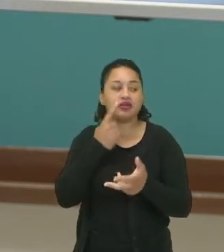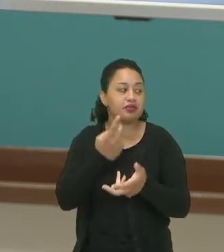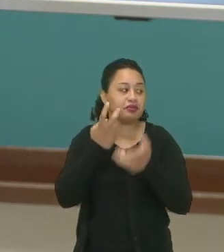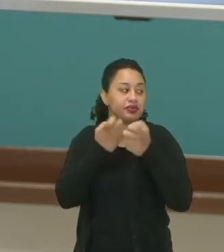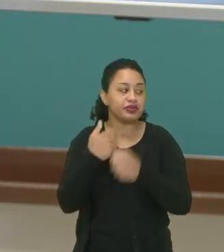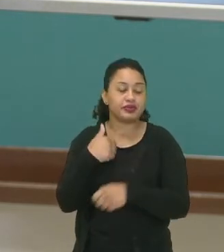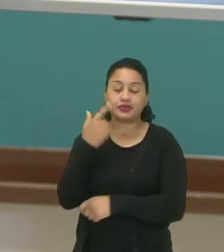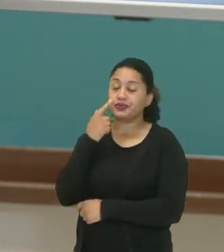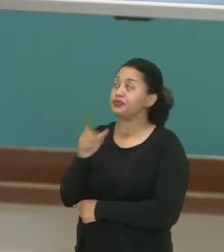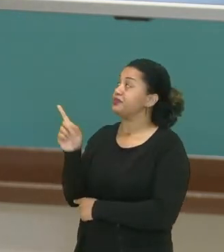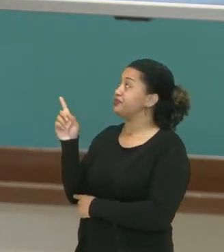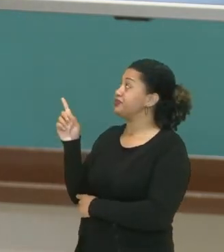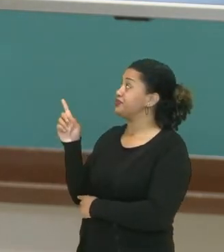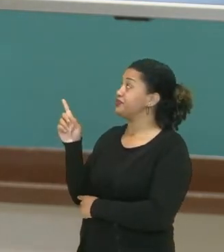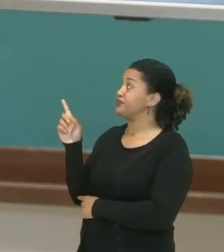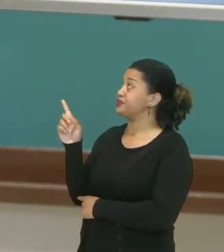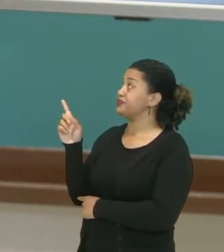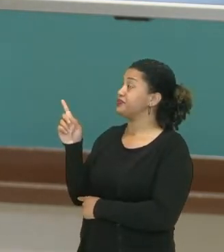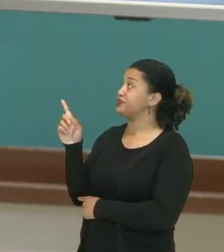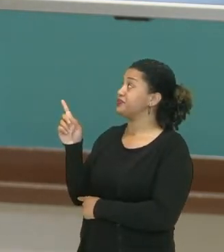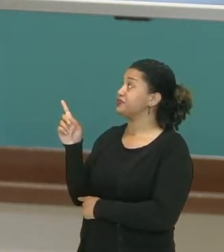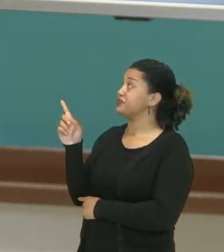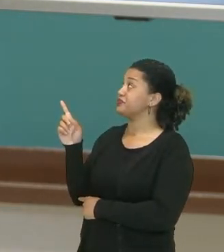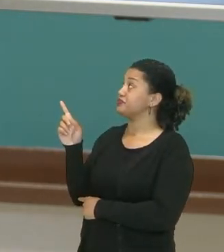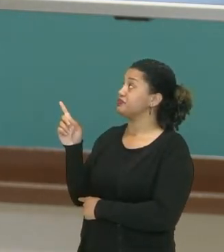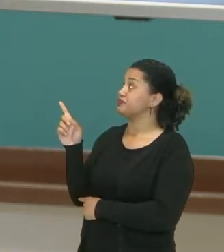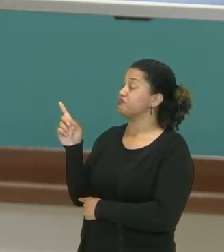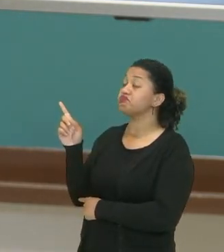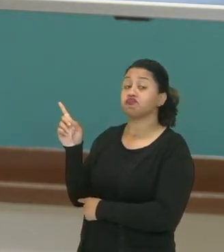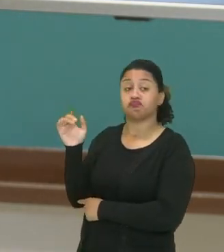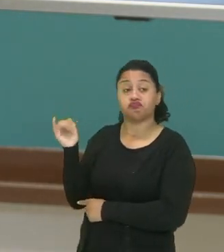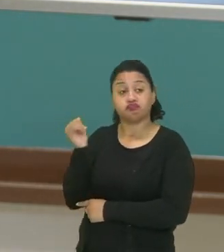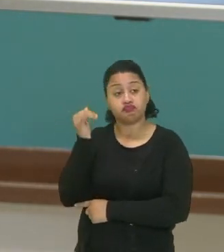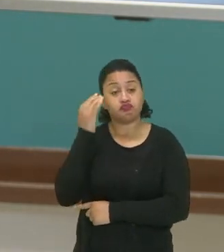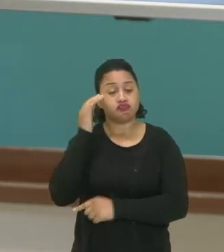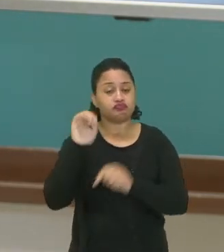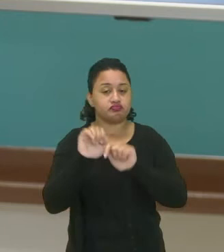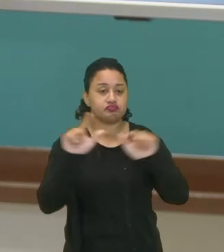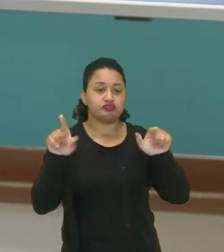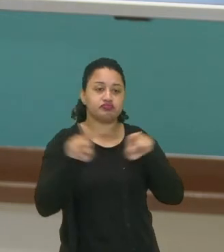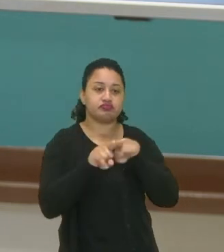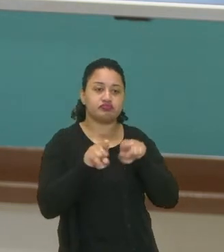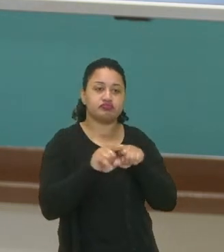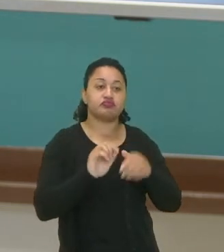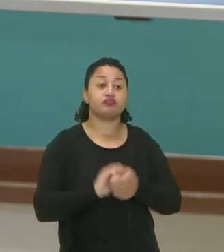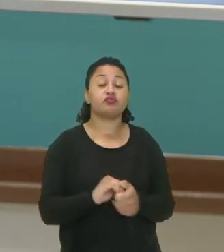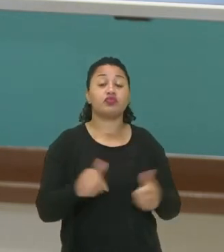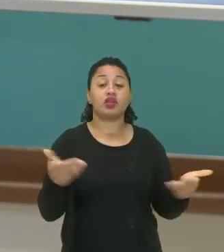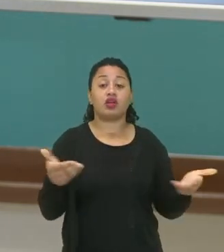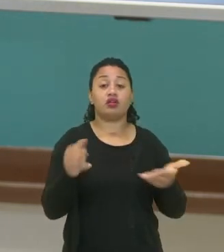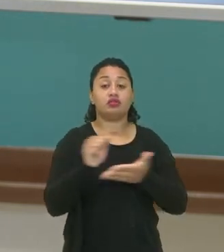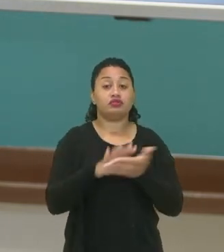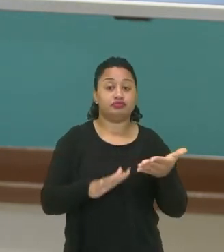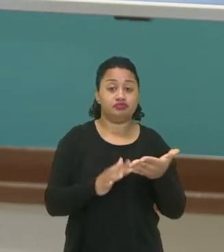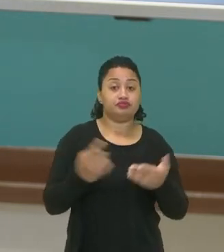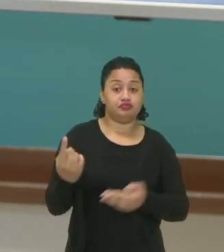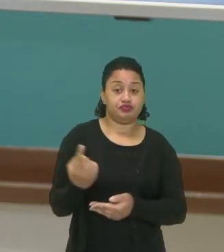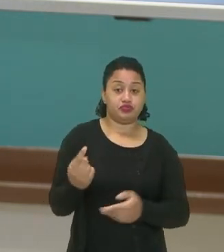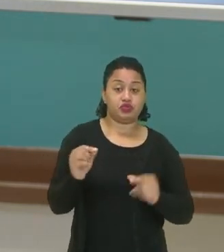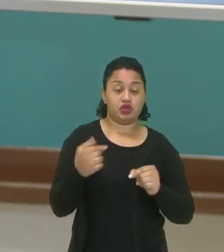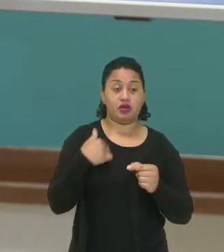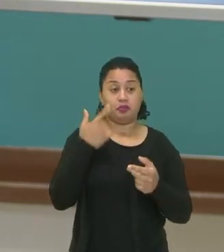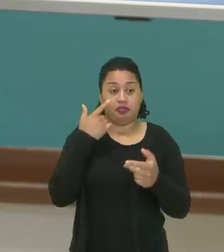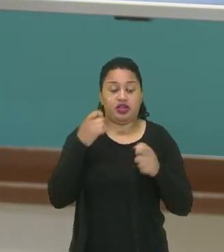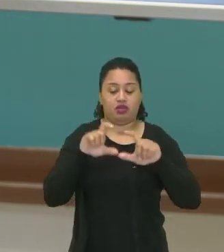leste da África, tá bom? Então, é isso que a gente precisa entender também. Bom, então a primeira atividade que a gente vai propor aqui então, repare nesse mapa,